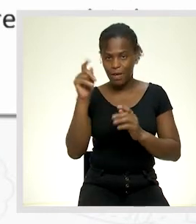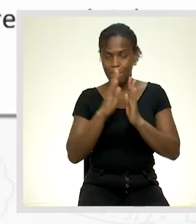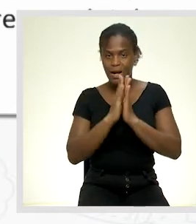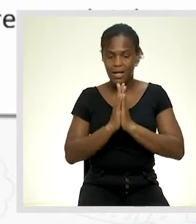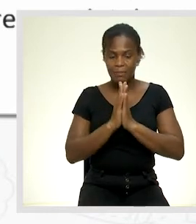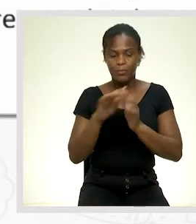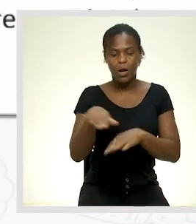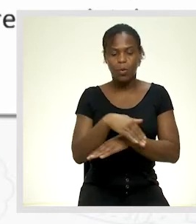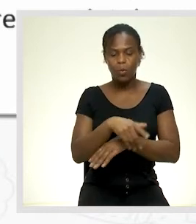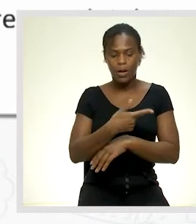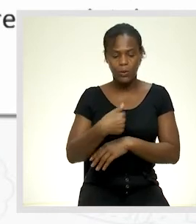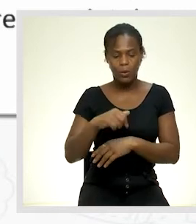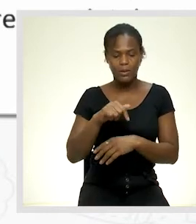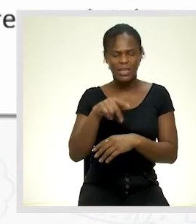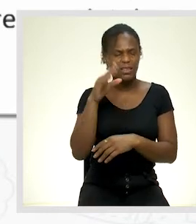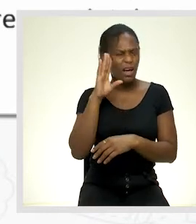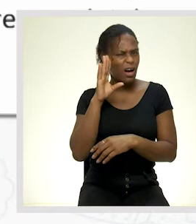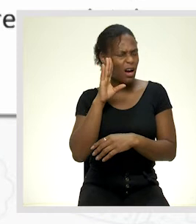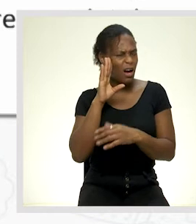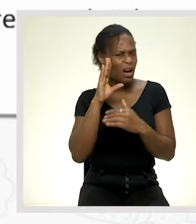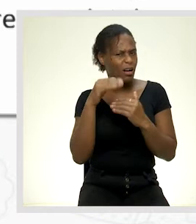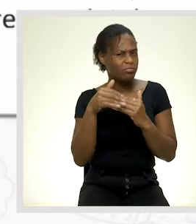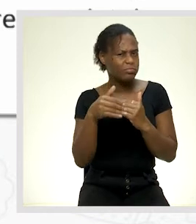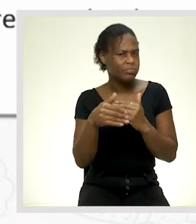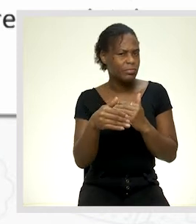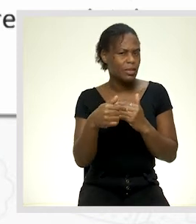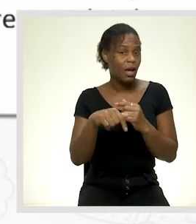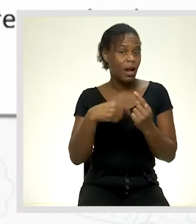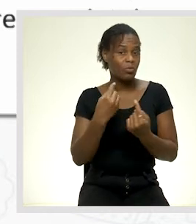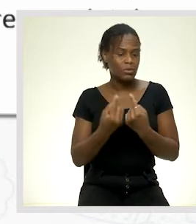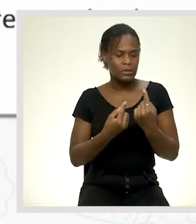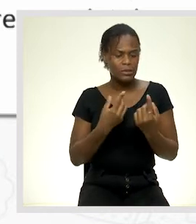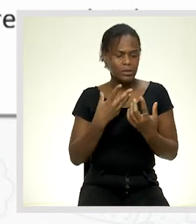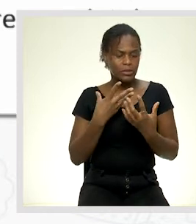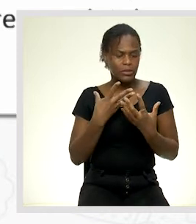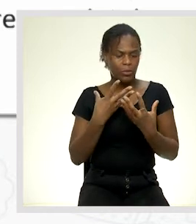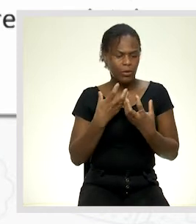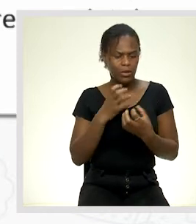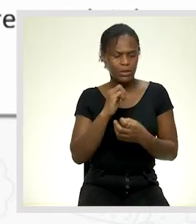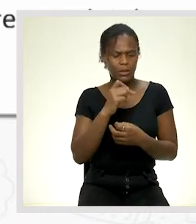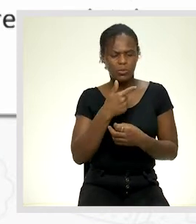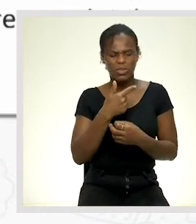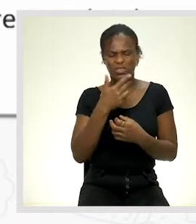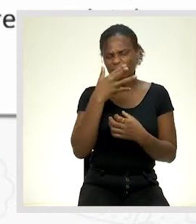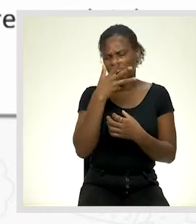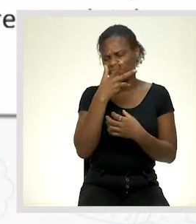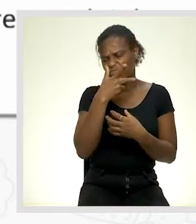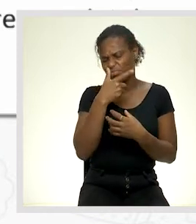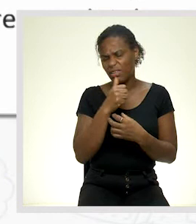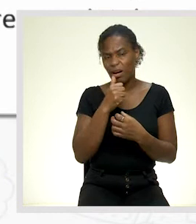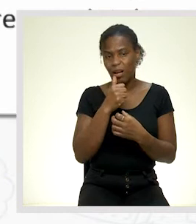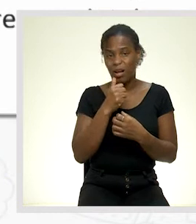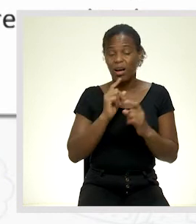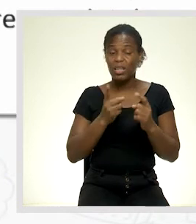Nas nossas ruas, ao entardecer, há uma tal soturnidade, a tal melancolia, que